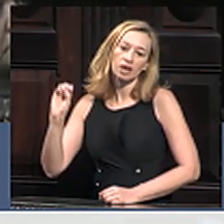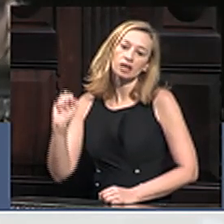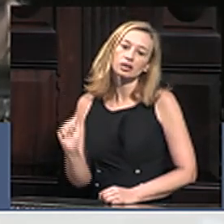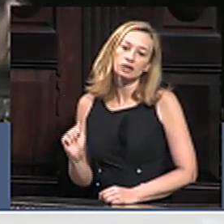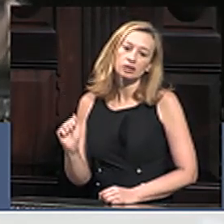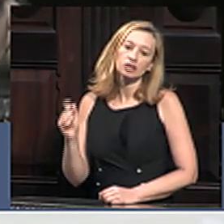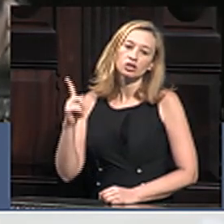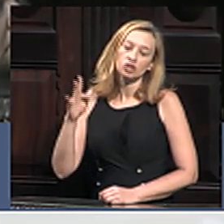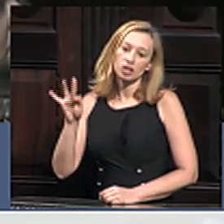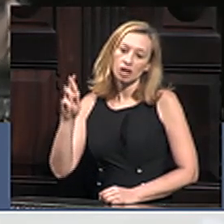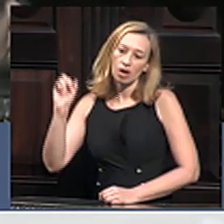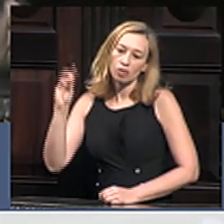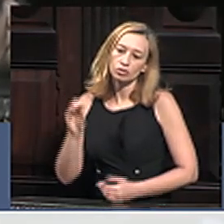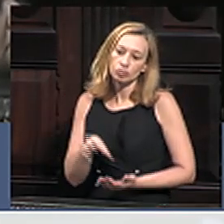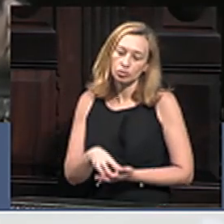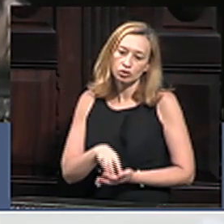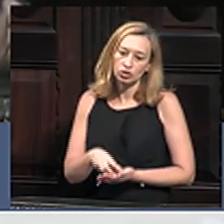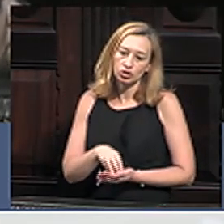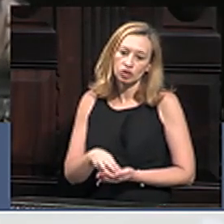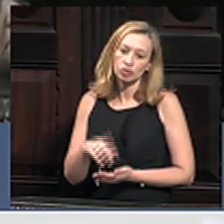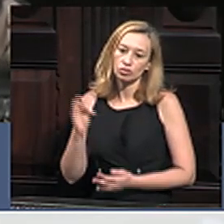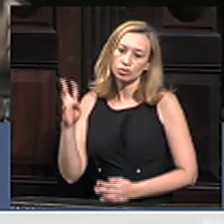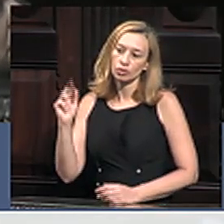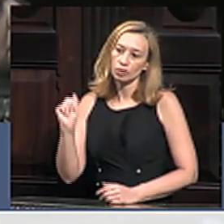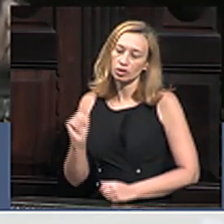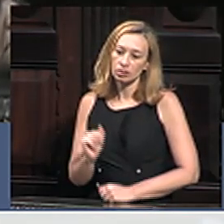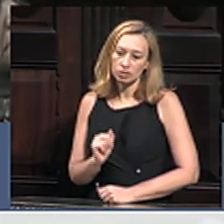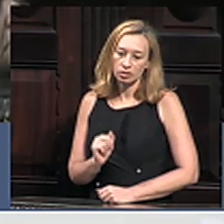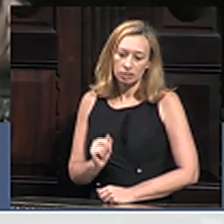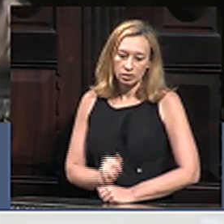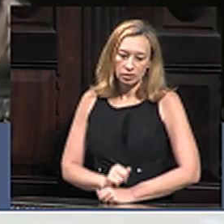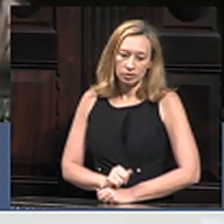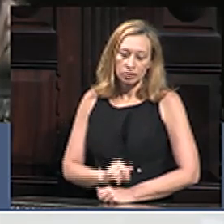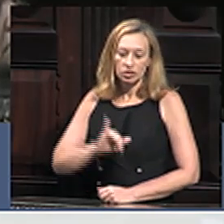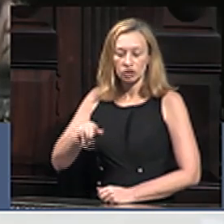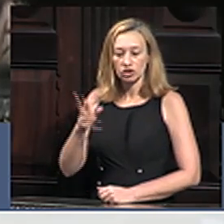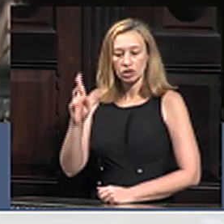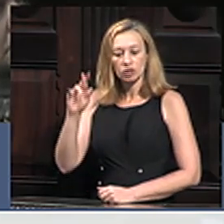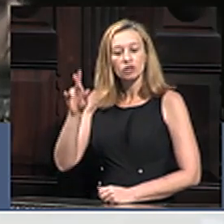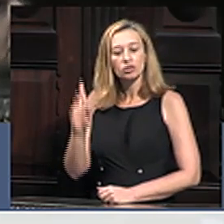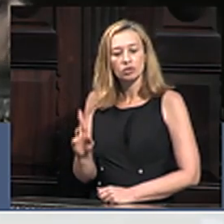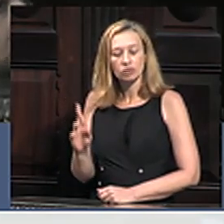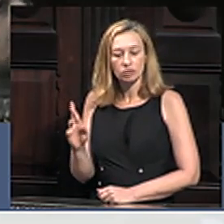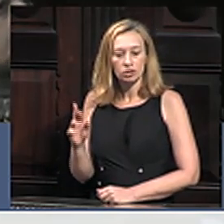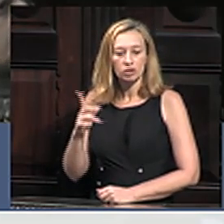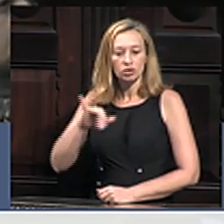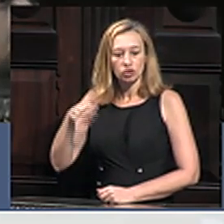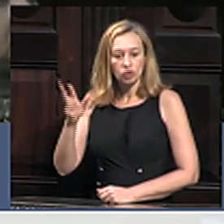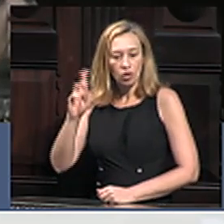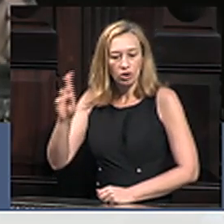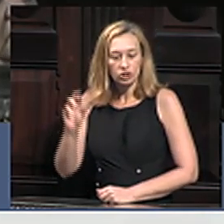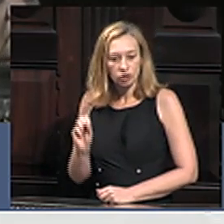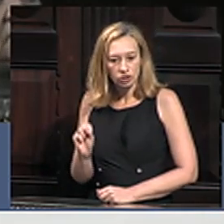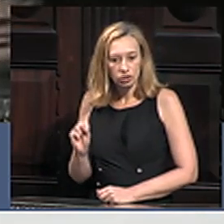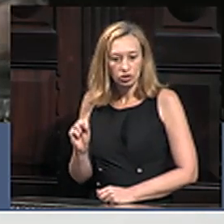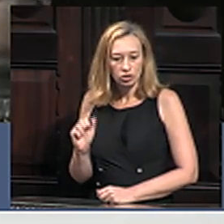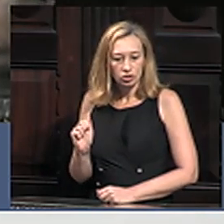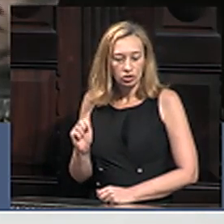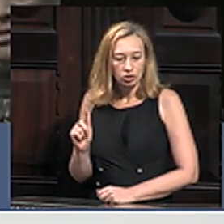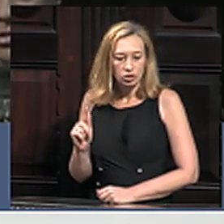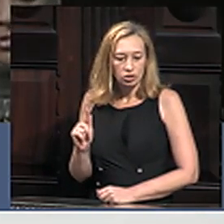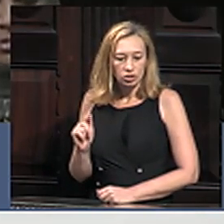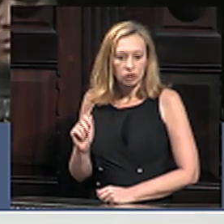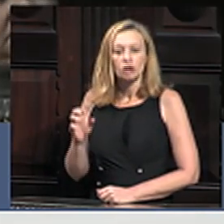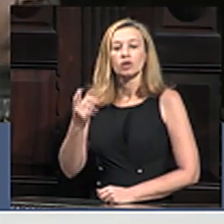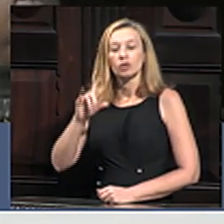Pudim, Gilberto Palmares, Gustavo Tutuca, Iranildo Campos, Jair Bittencourt, Jânio Mendes, João Peixoto, Jorge Felipe Neto, Jorge Pisciani,